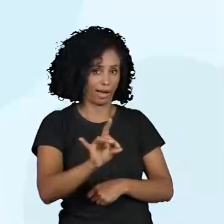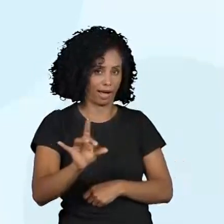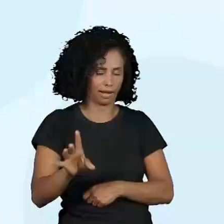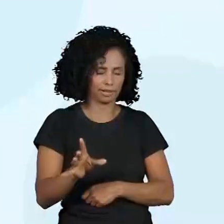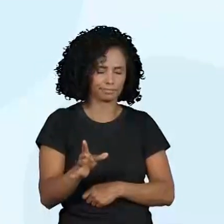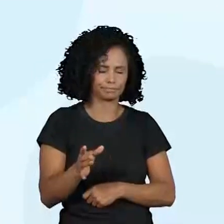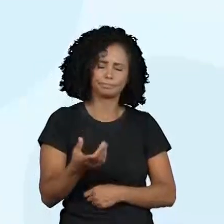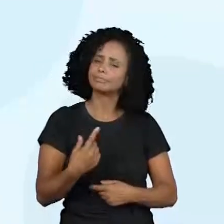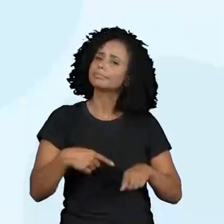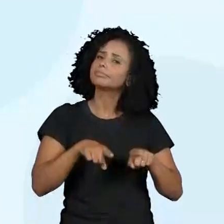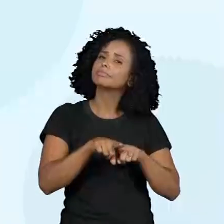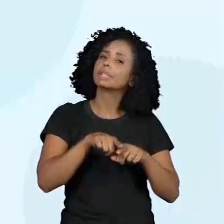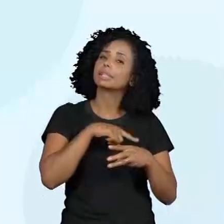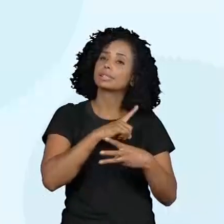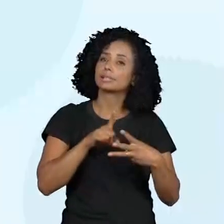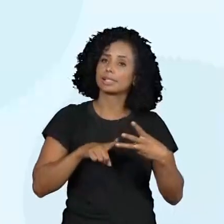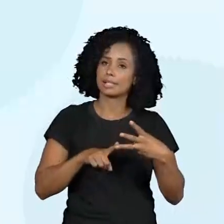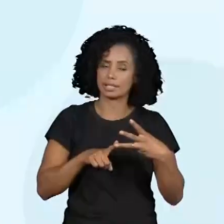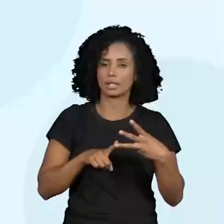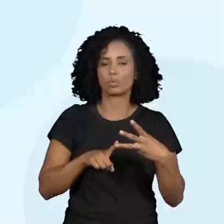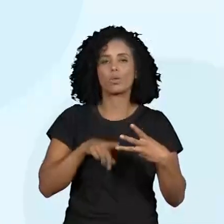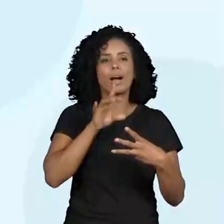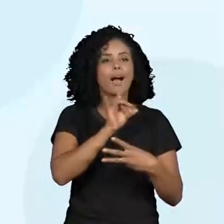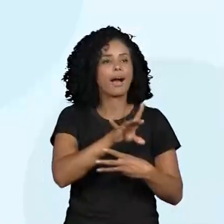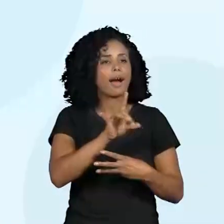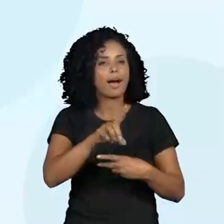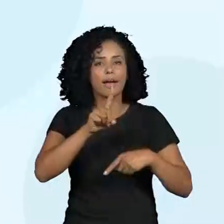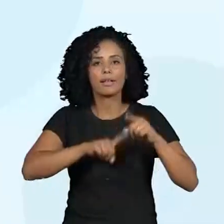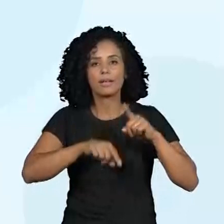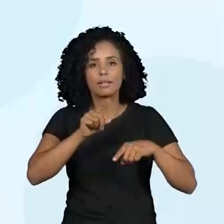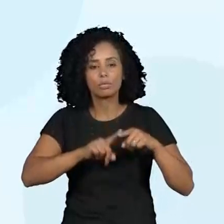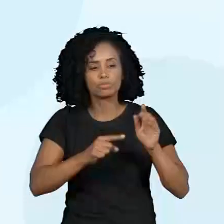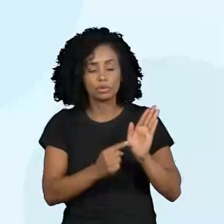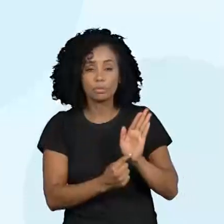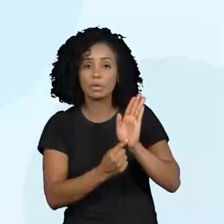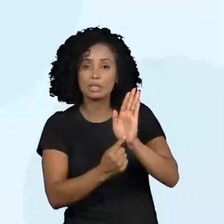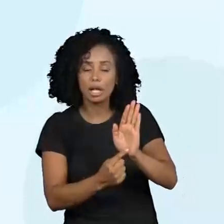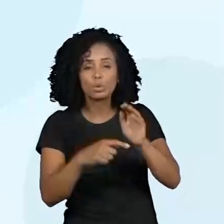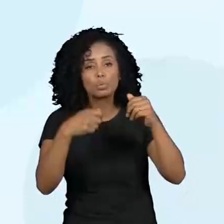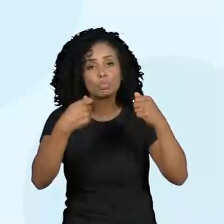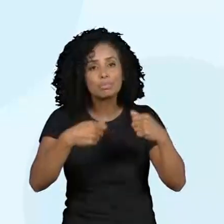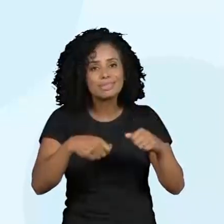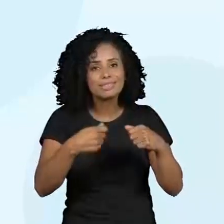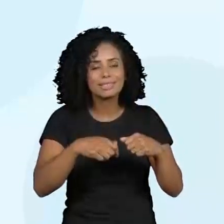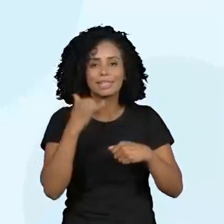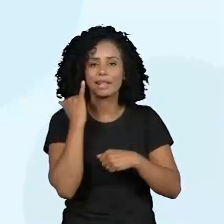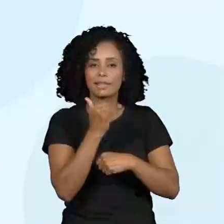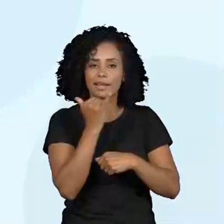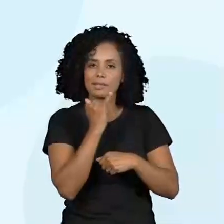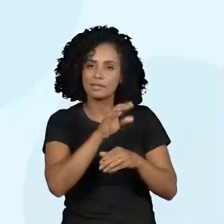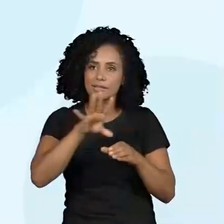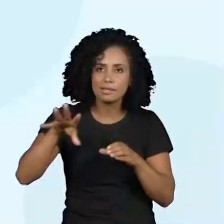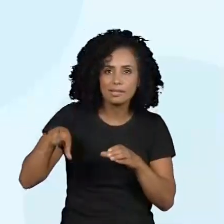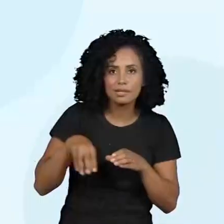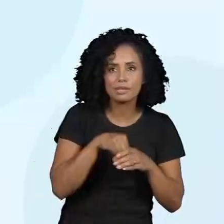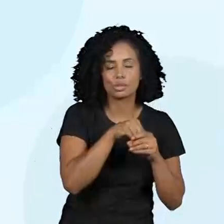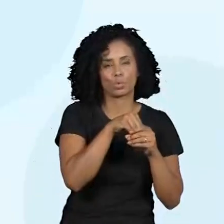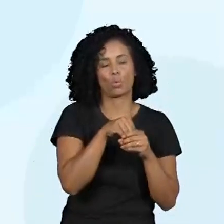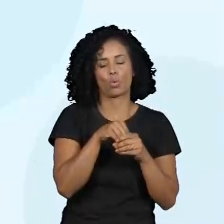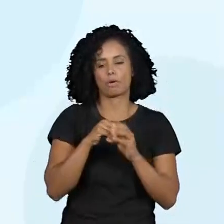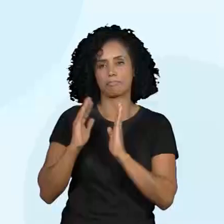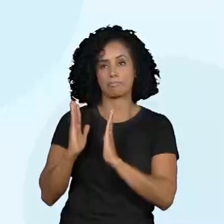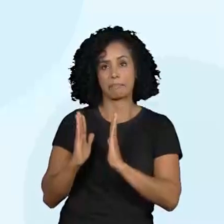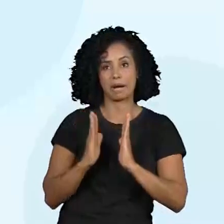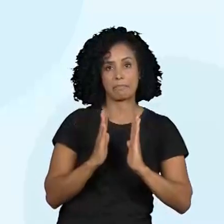E, terceiro, cada objeto apresentado deverá ser incluído na história, na ordem que